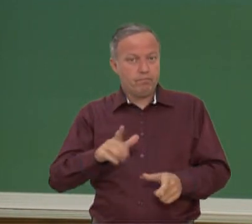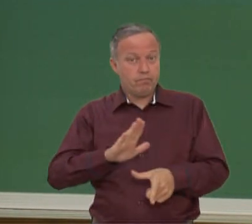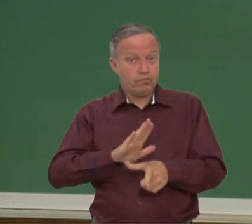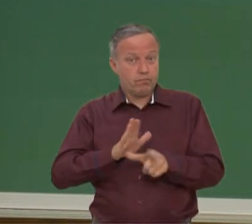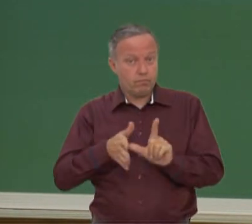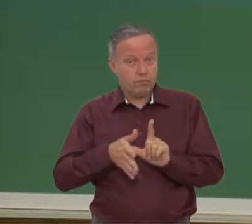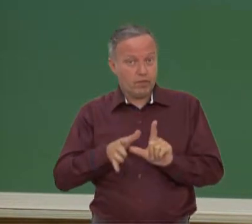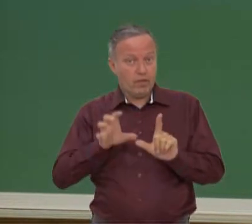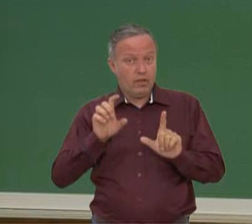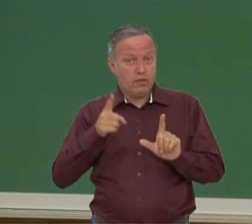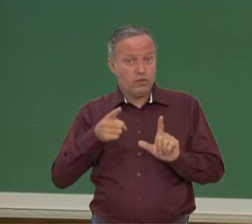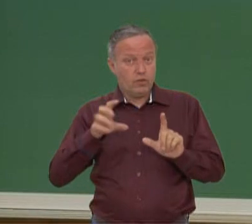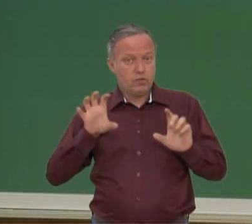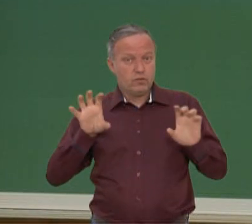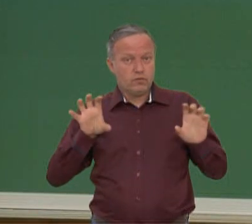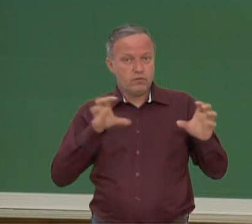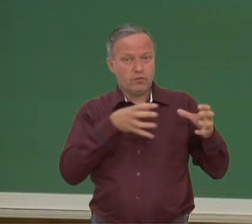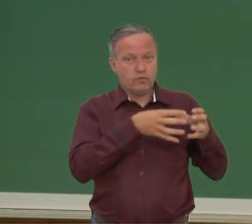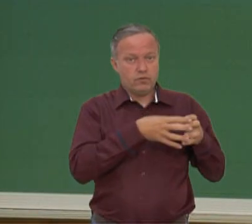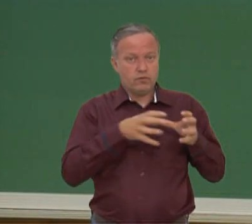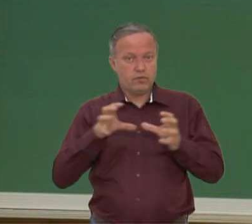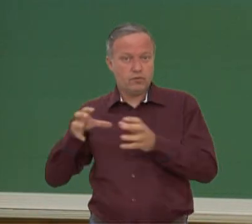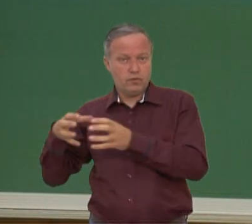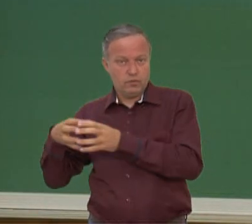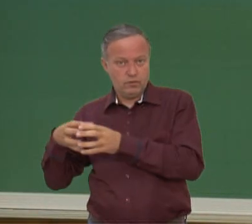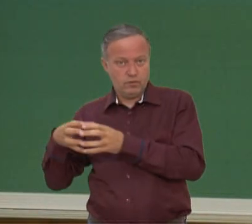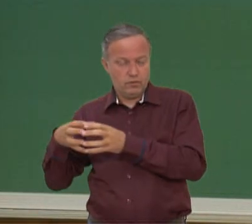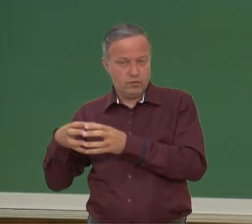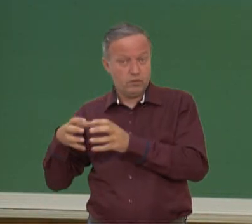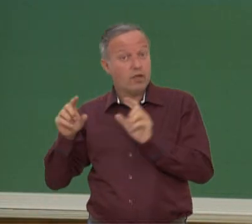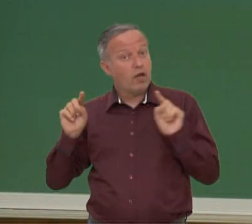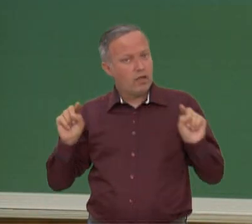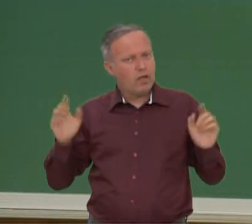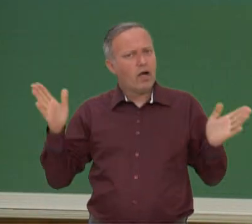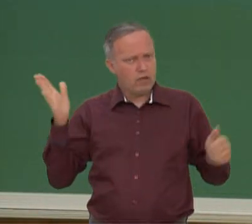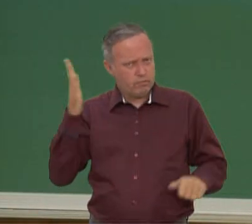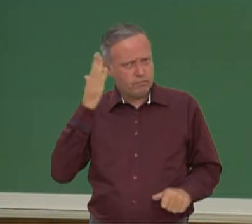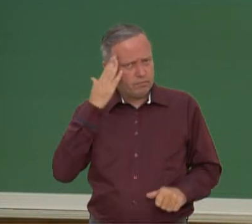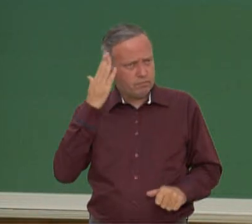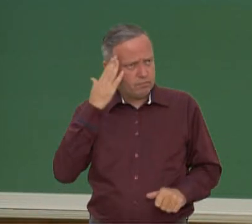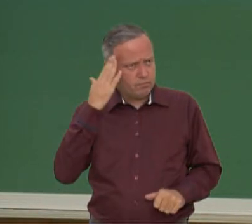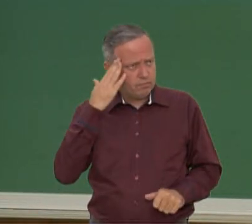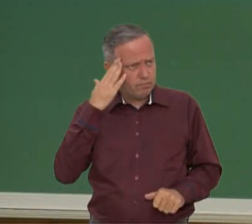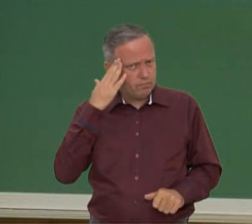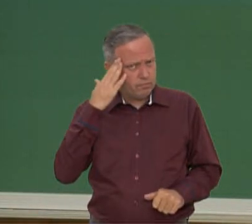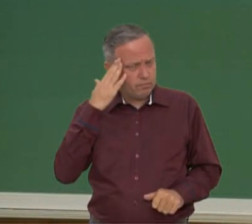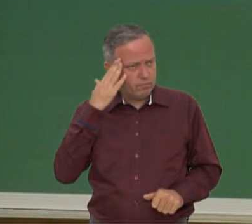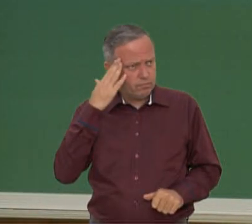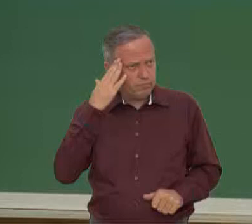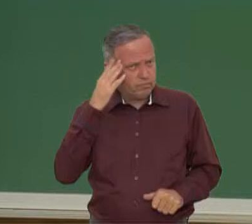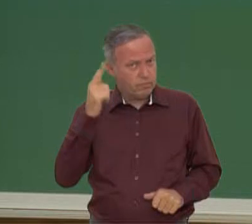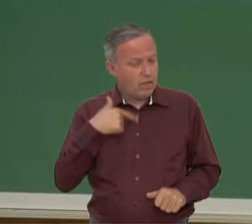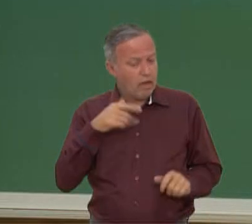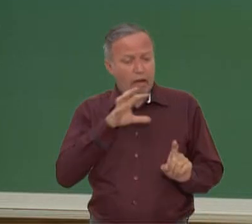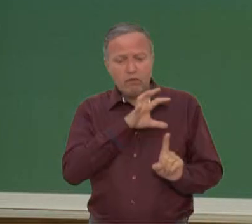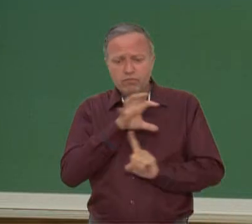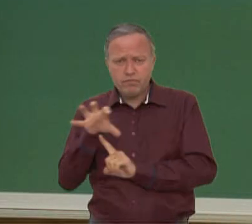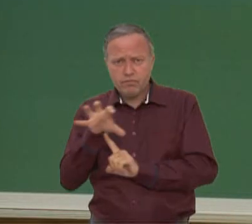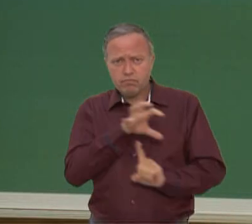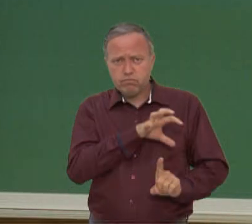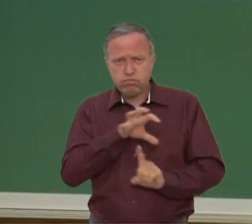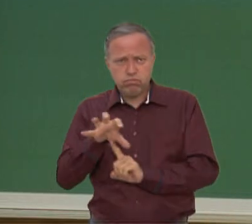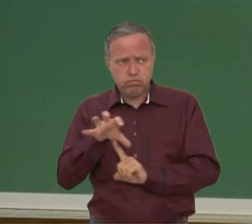poder competindo, então nós tínhamos bem conhecido quem eram ali, né, as pessoas que estavam disputando a influência